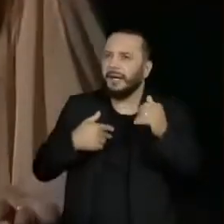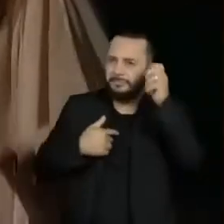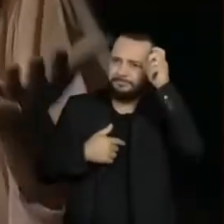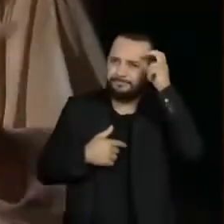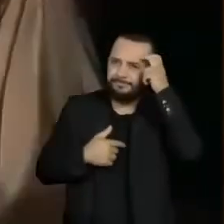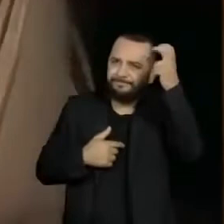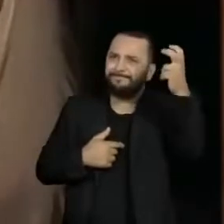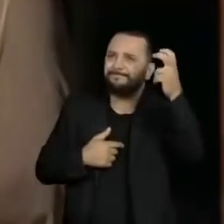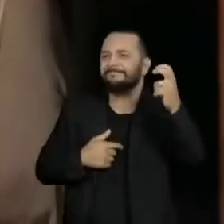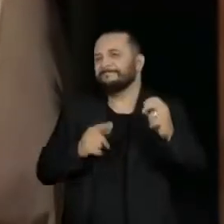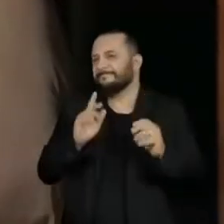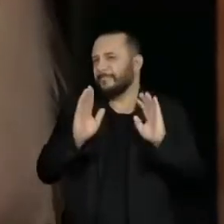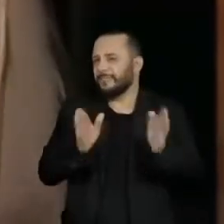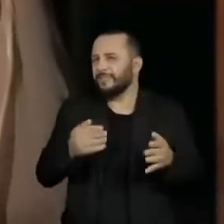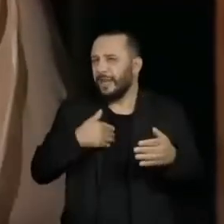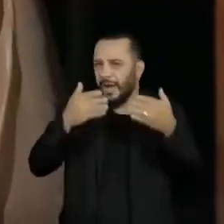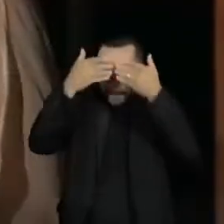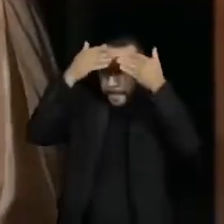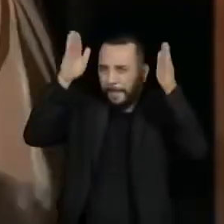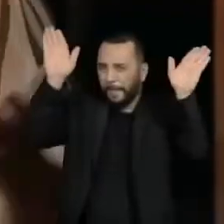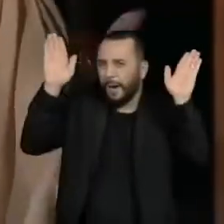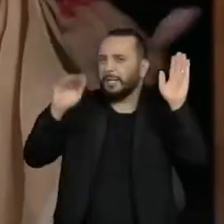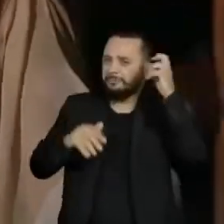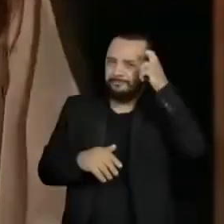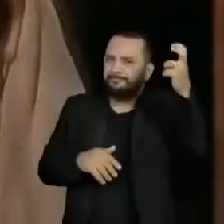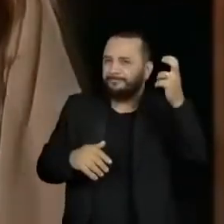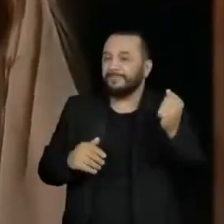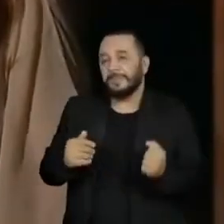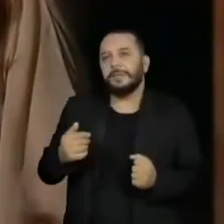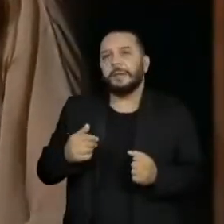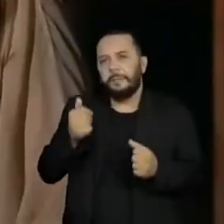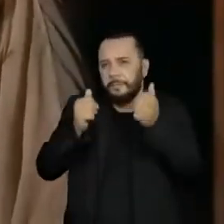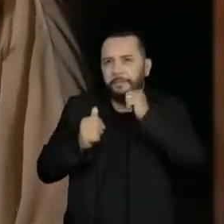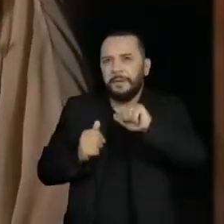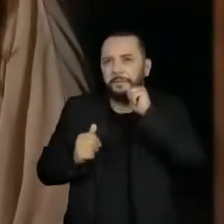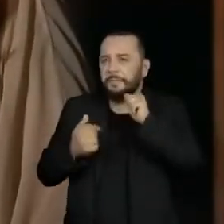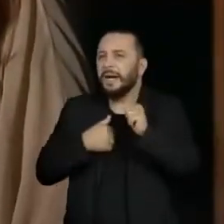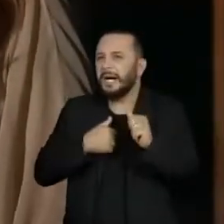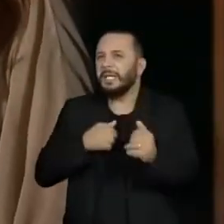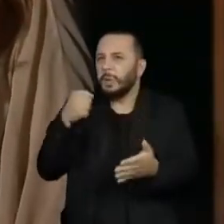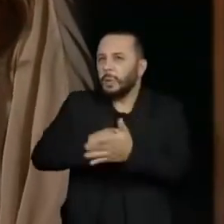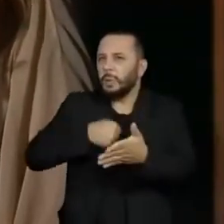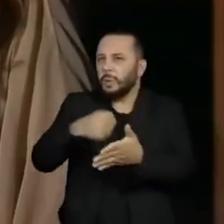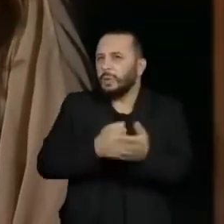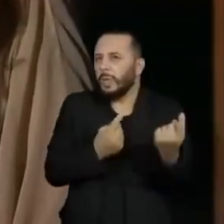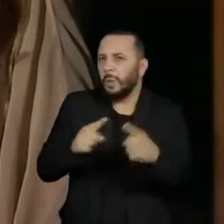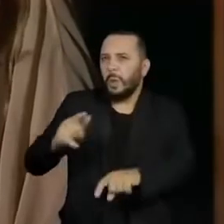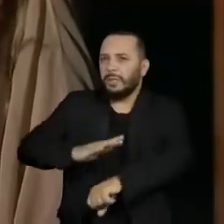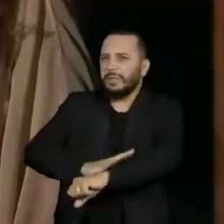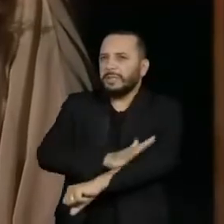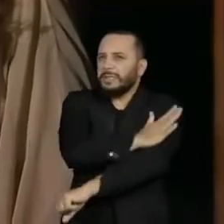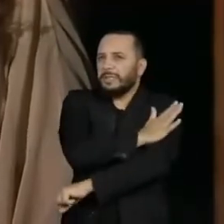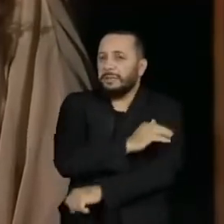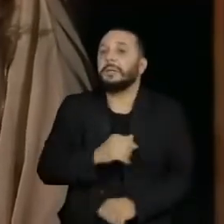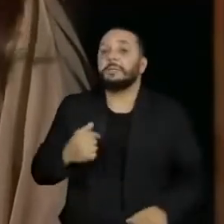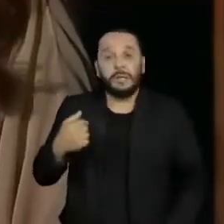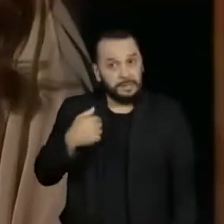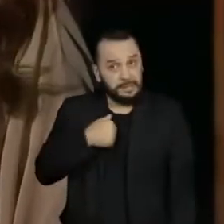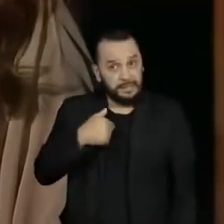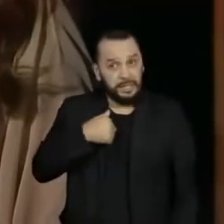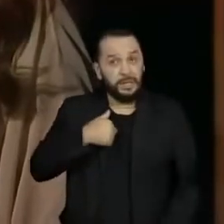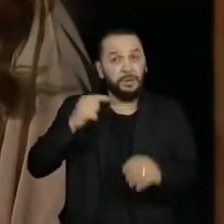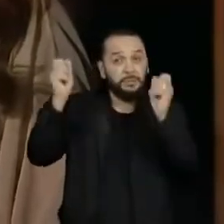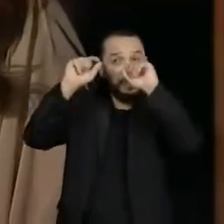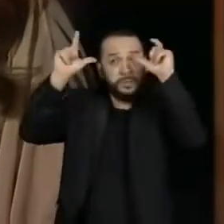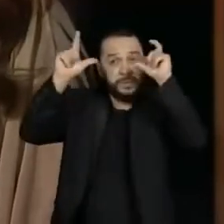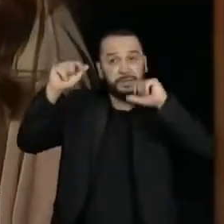especialmente, tinha uma cabeça muito aberta. Eu fui criada com muita luta contra o preconceito. Mas mesmo eu me assustei com a